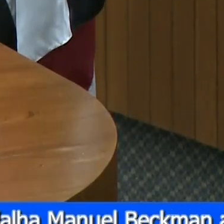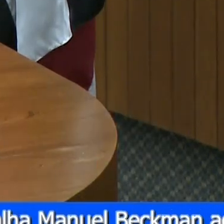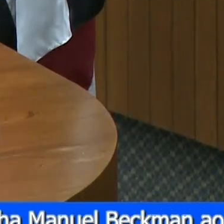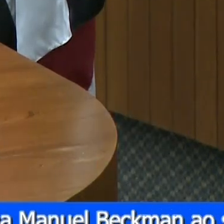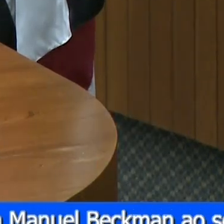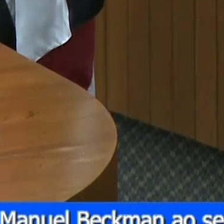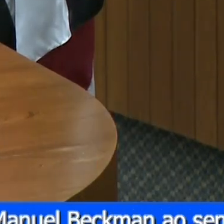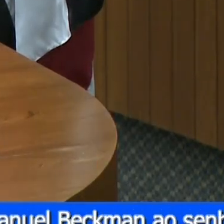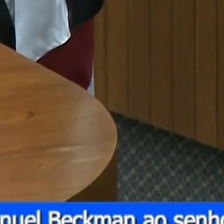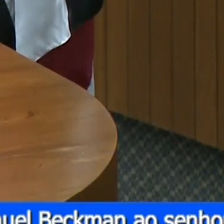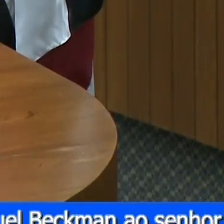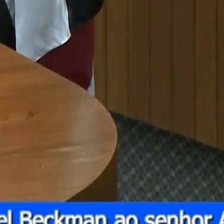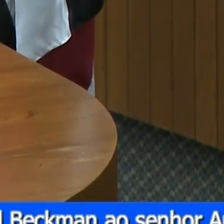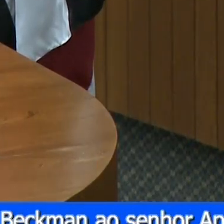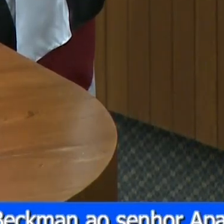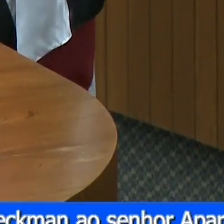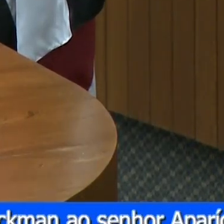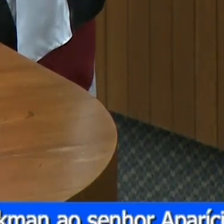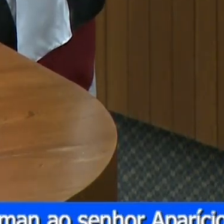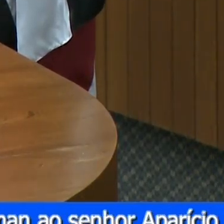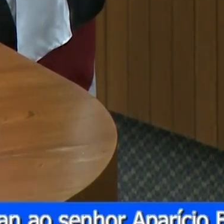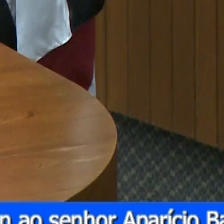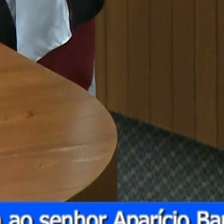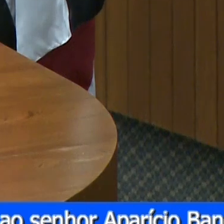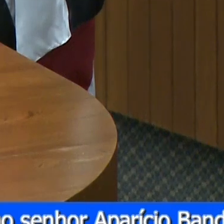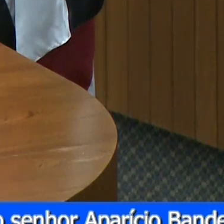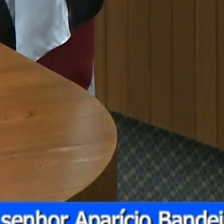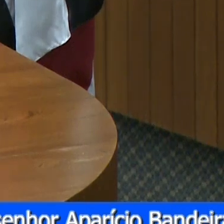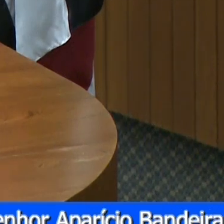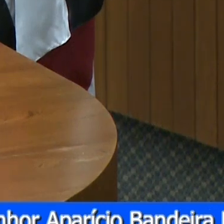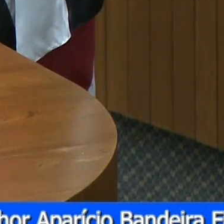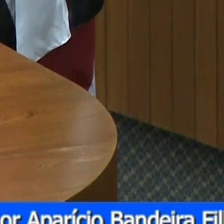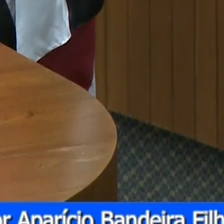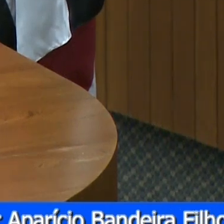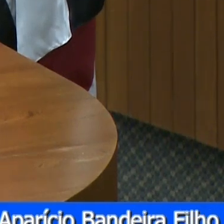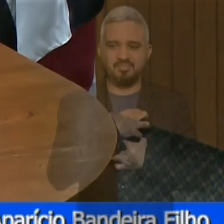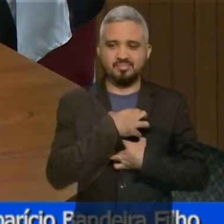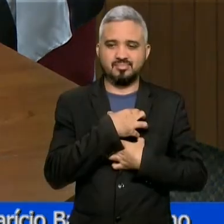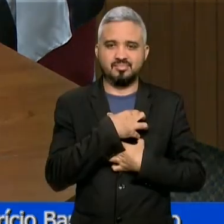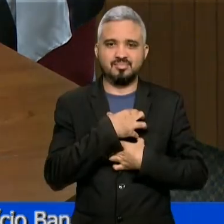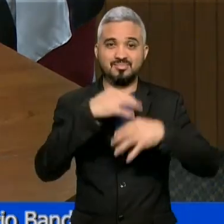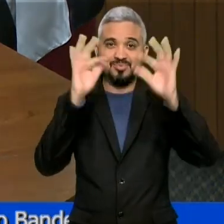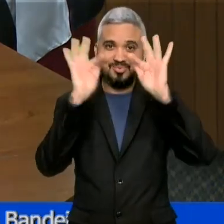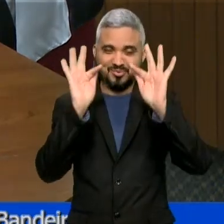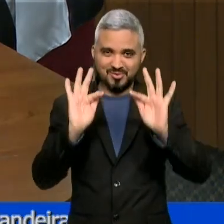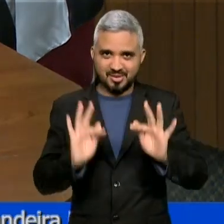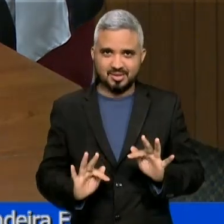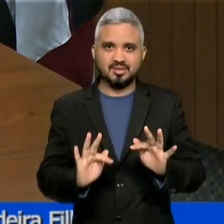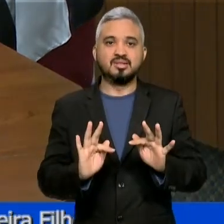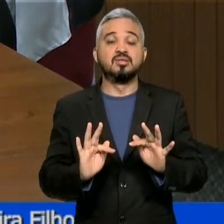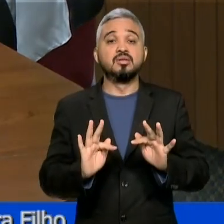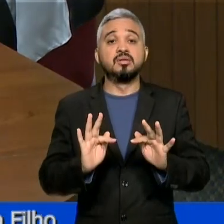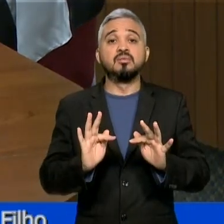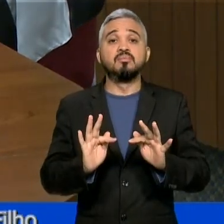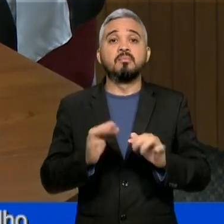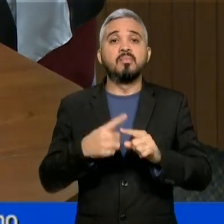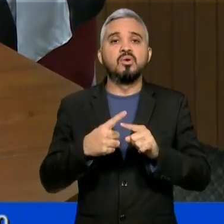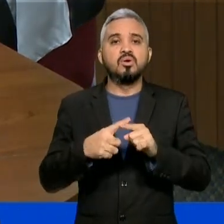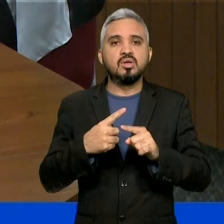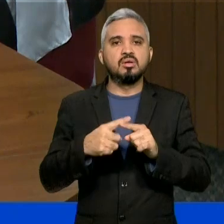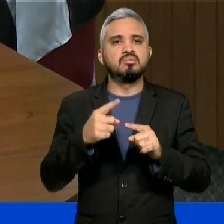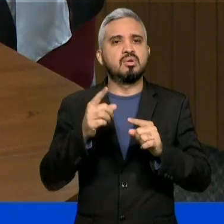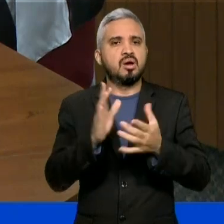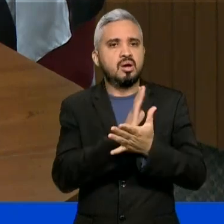de ter acertado no meu homenageado, porque, de fato, os homens públicos do Maranhão, principalmente aqueles